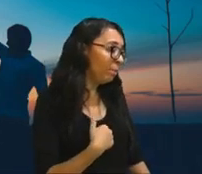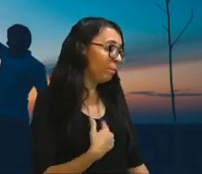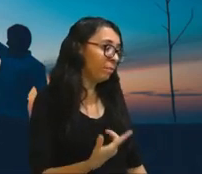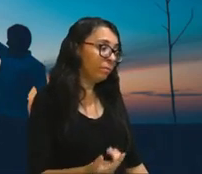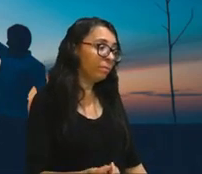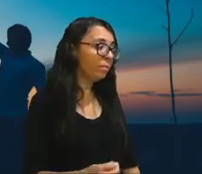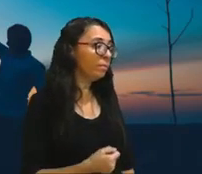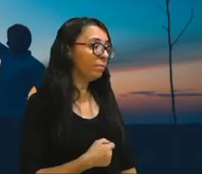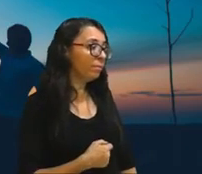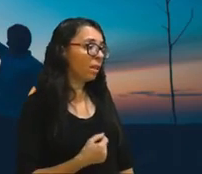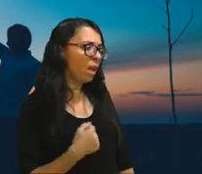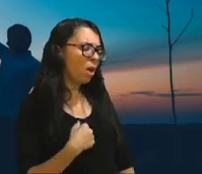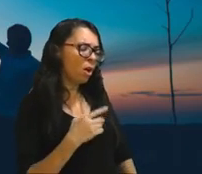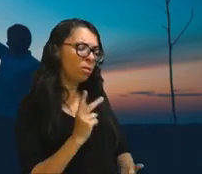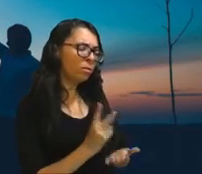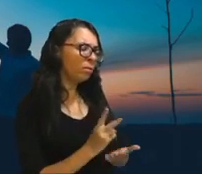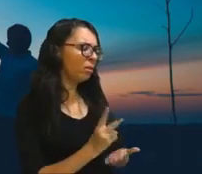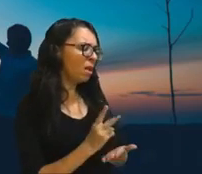unificadora.